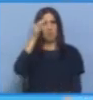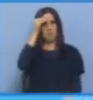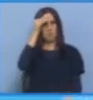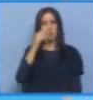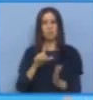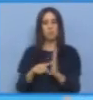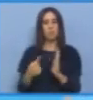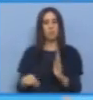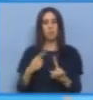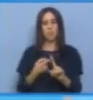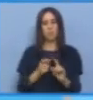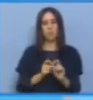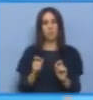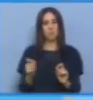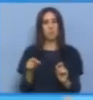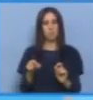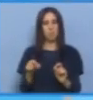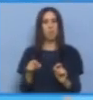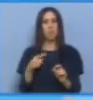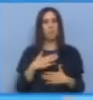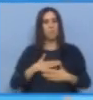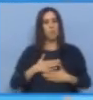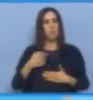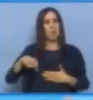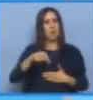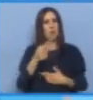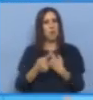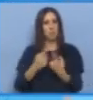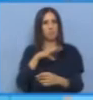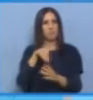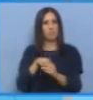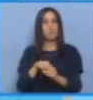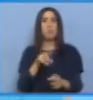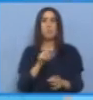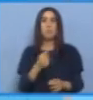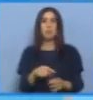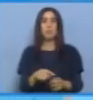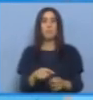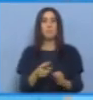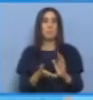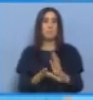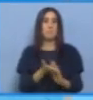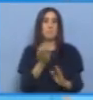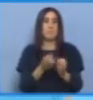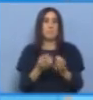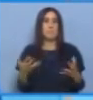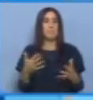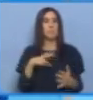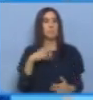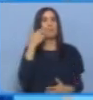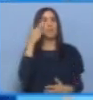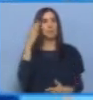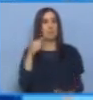um projeto de um ano, com alguns voluntários envolvidos. E temos também um aumento das partidas para fora de Portugal.